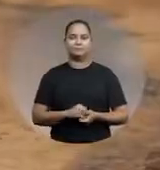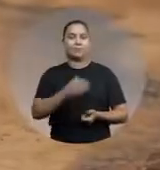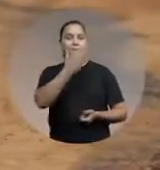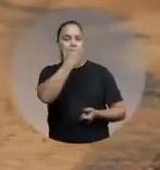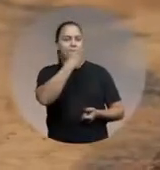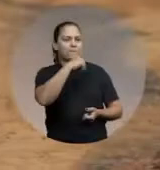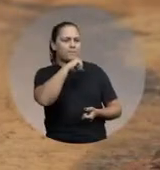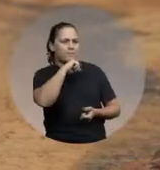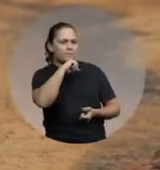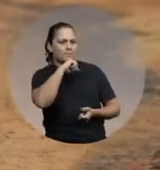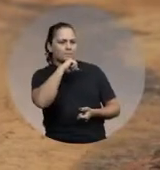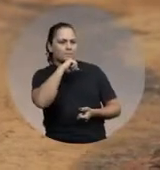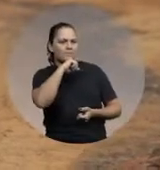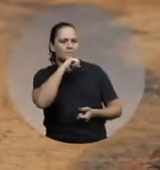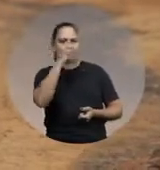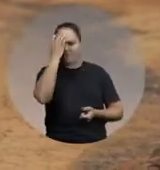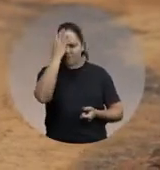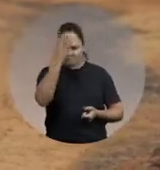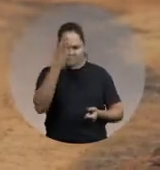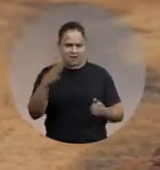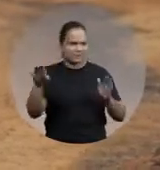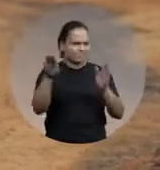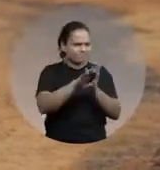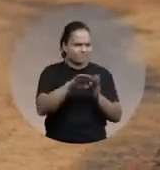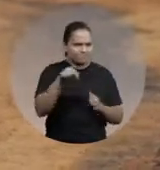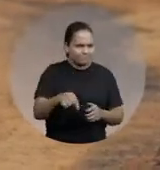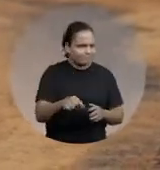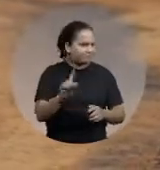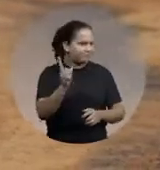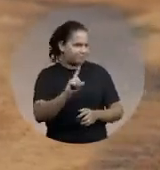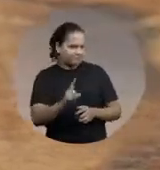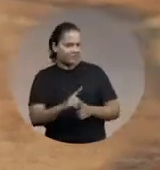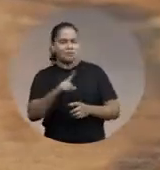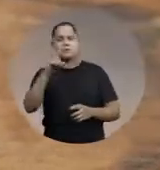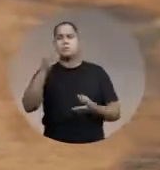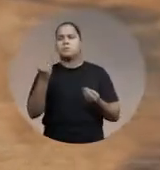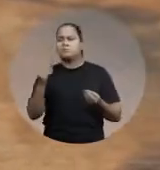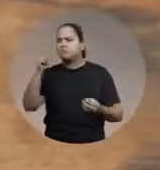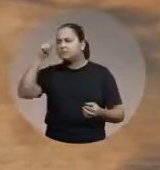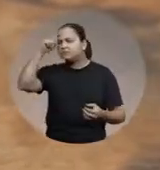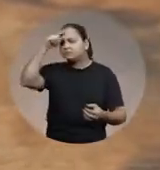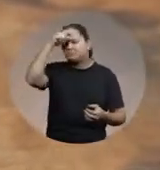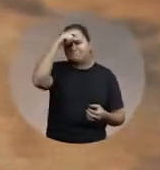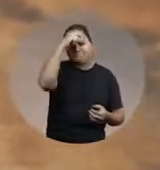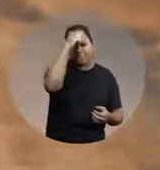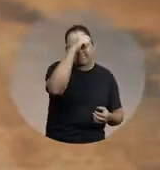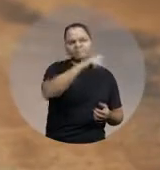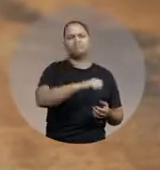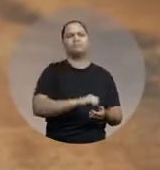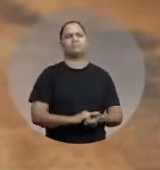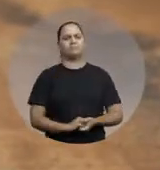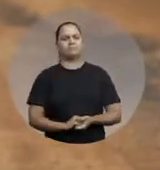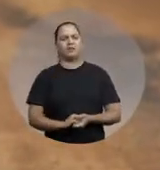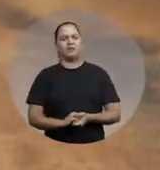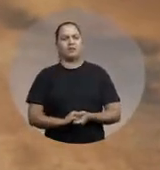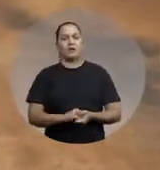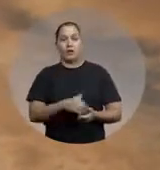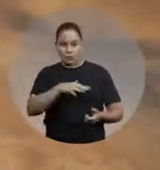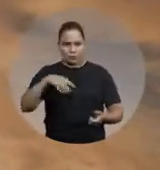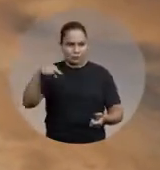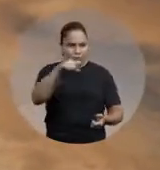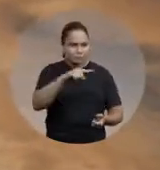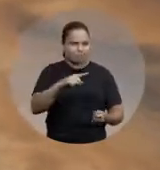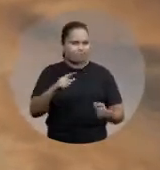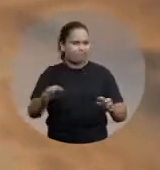Pai, não foi fácil chegar até aqui. Foram muitos obstáculos, muitas dificuldades que enfrentamos. Mas nós superamos